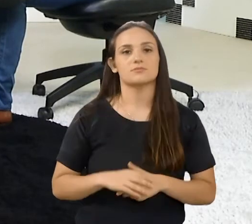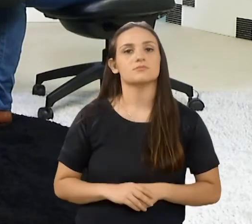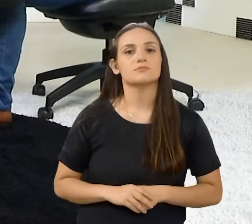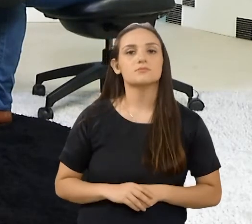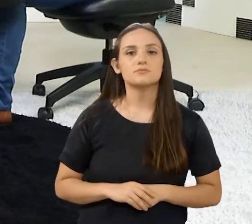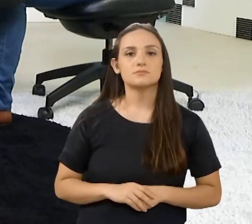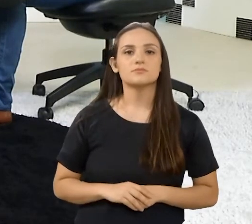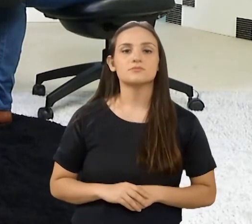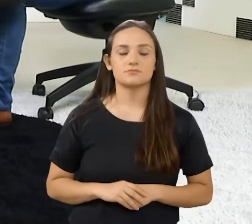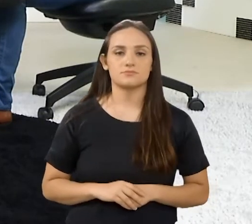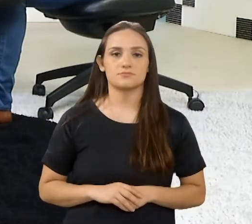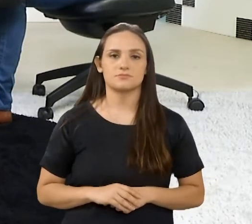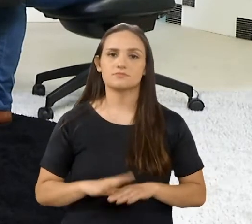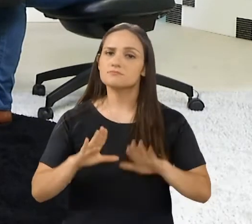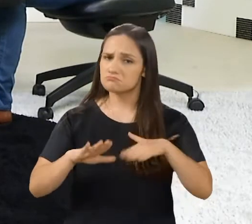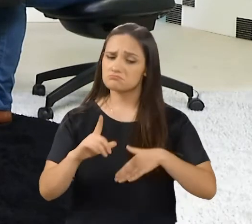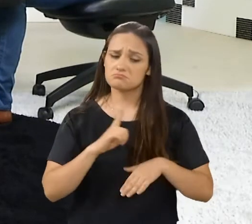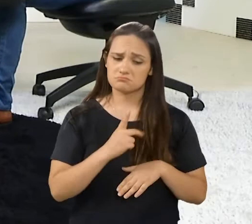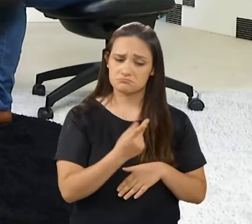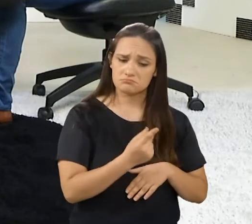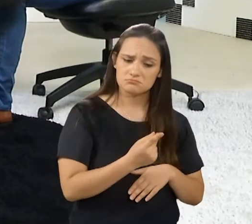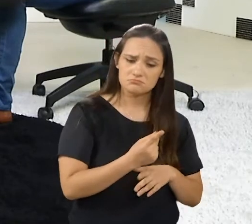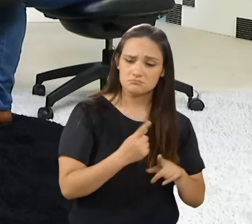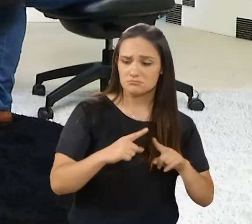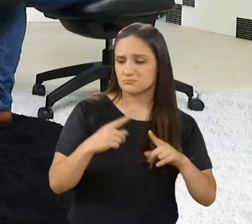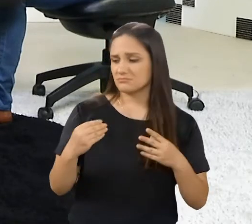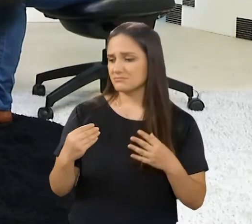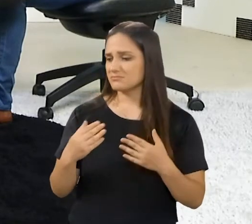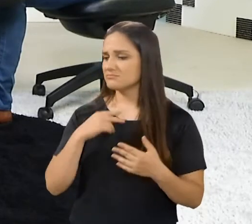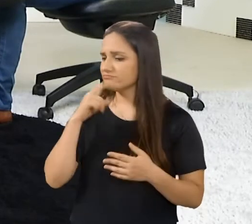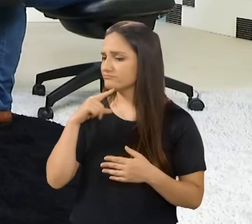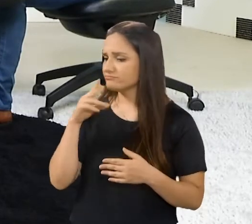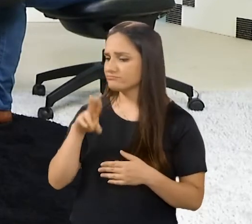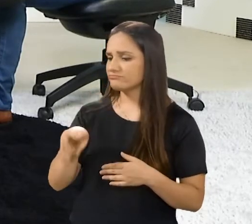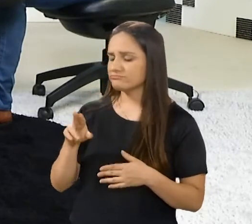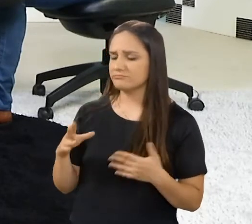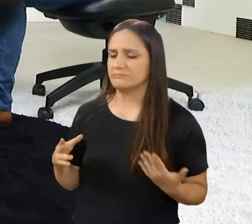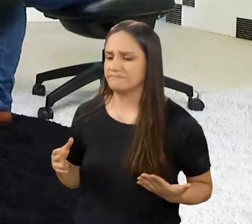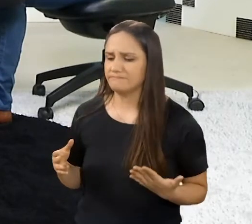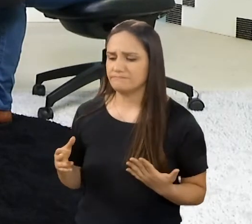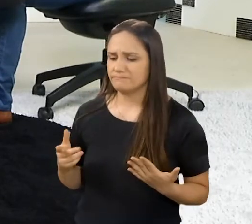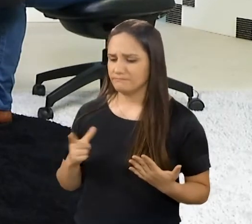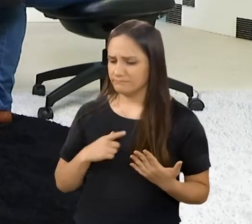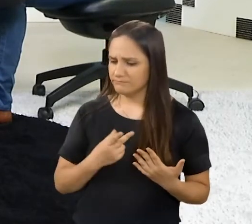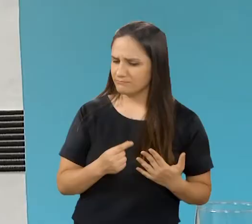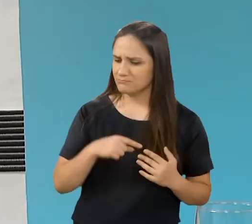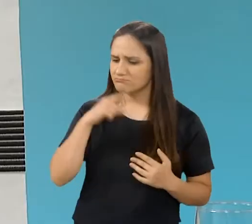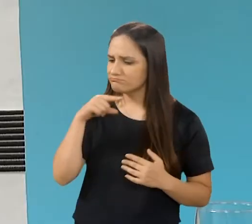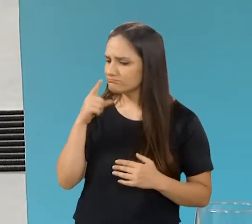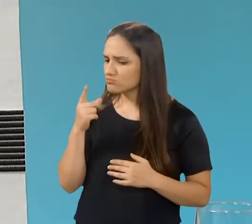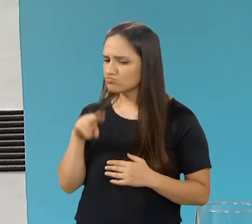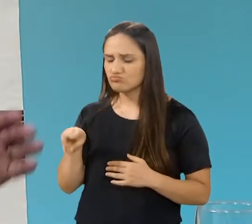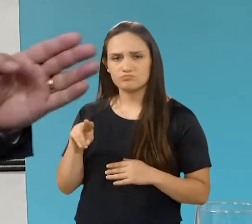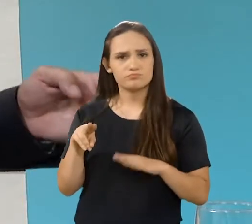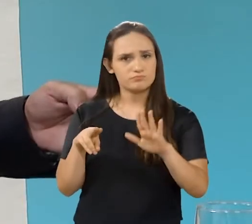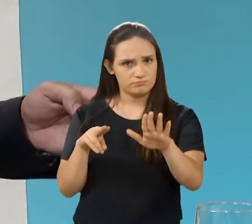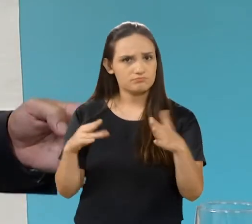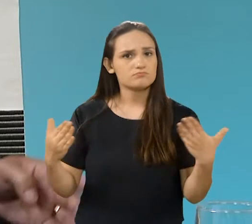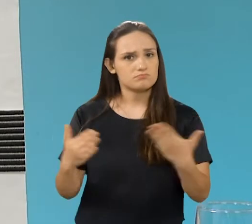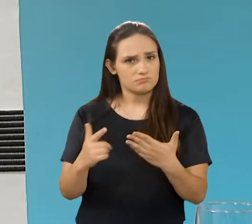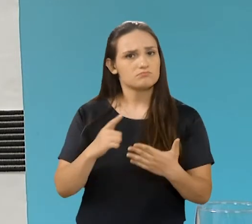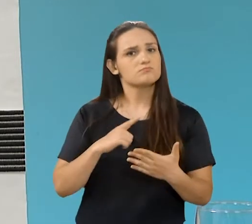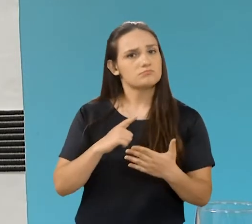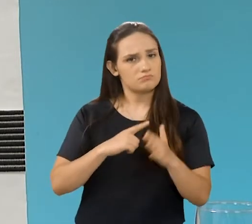você tem, às vezes, o recurso, mas você tem impedimentos para empregá-lo. Porque nós temos legislações vigentes, e aí